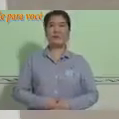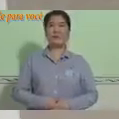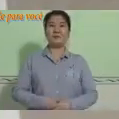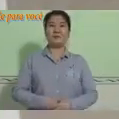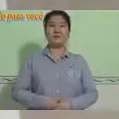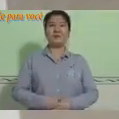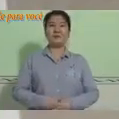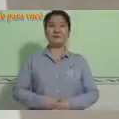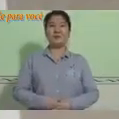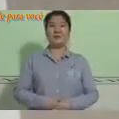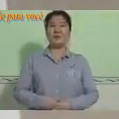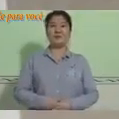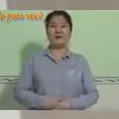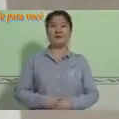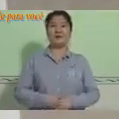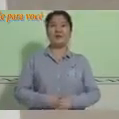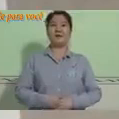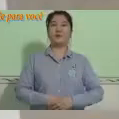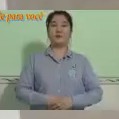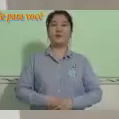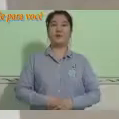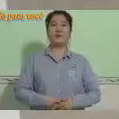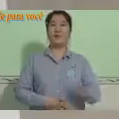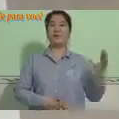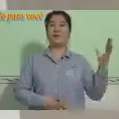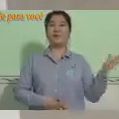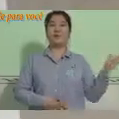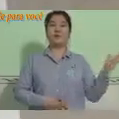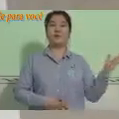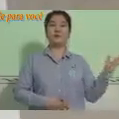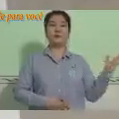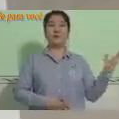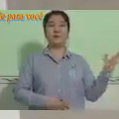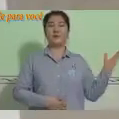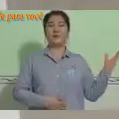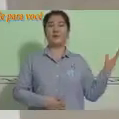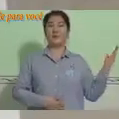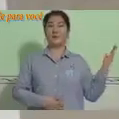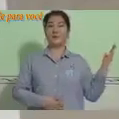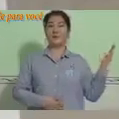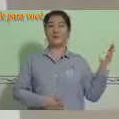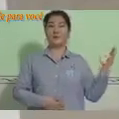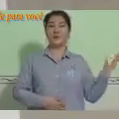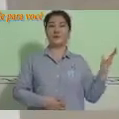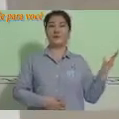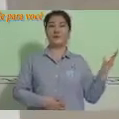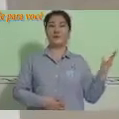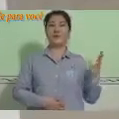parasitas intestinais, vírgula, como a Entamoeba stulticae, vírgula, assim, vírgula, diagnosticar a disenteria